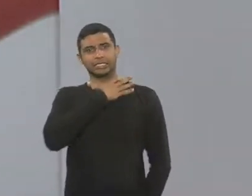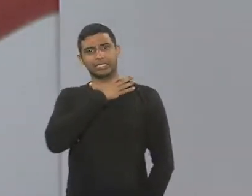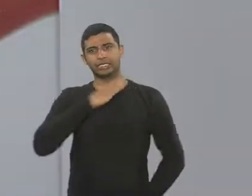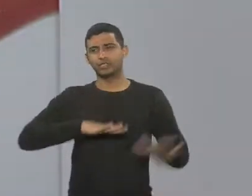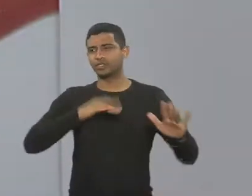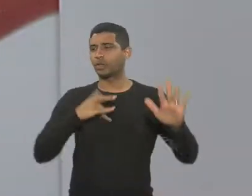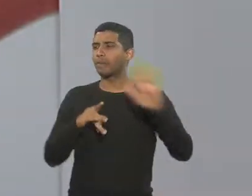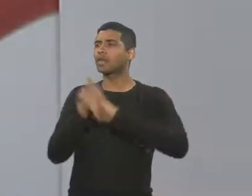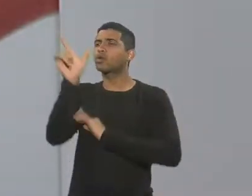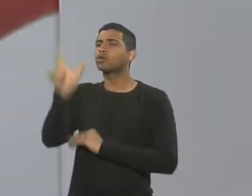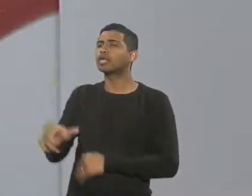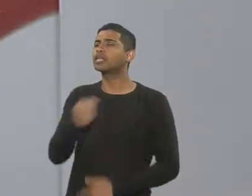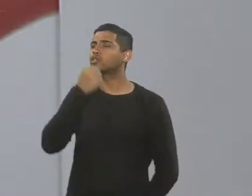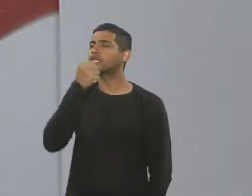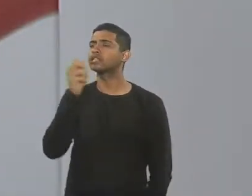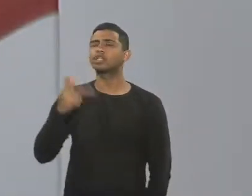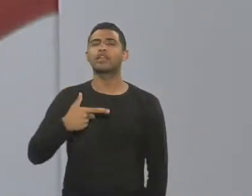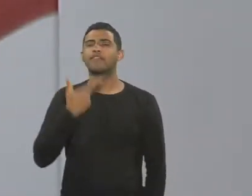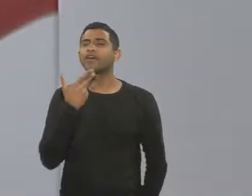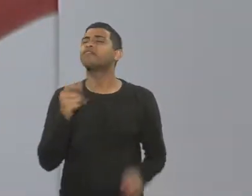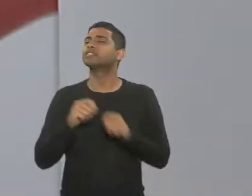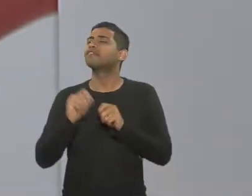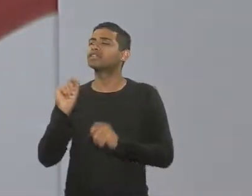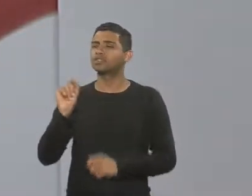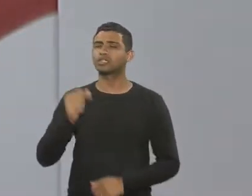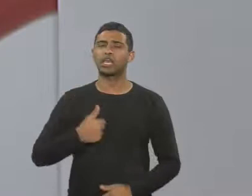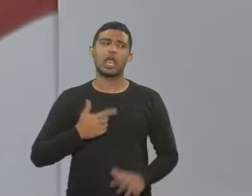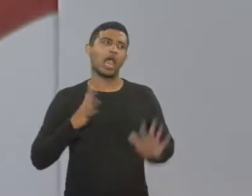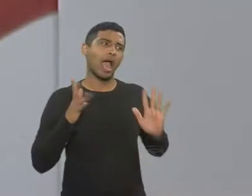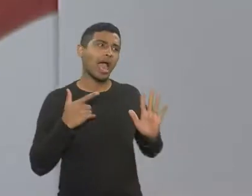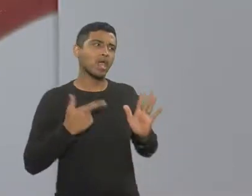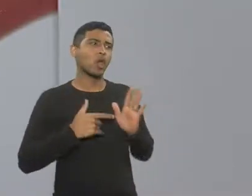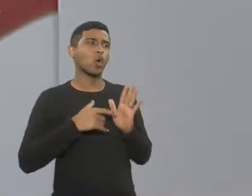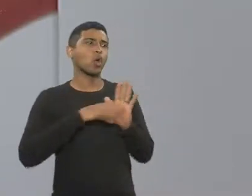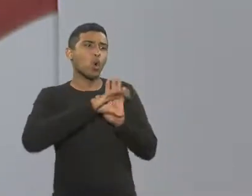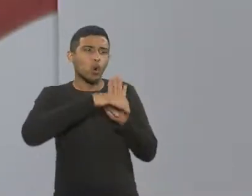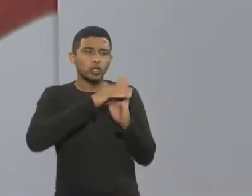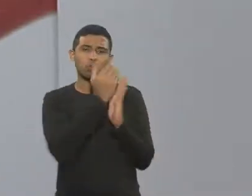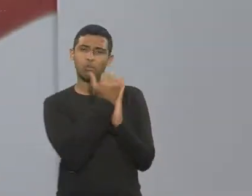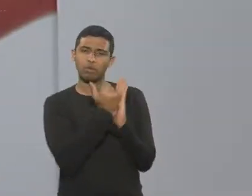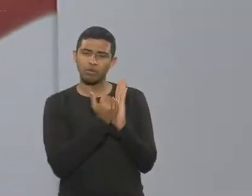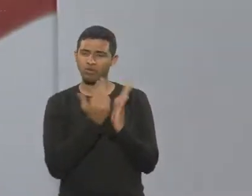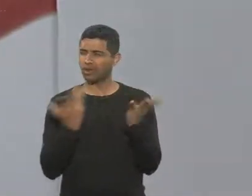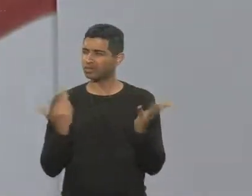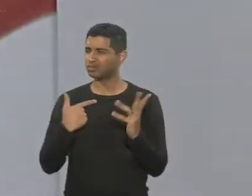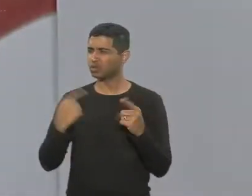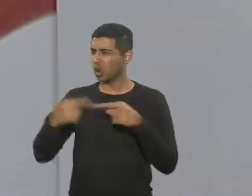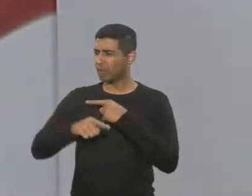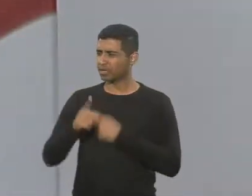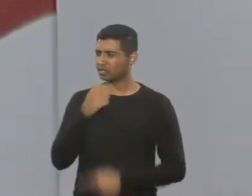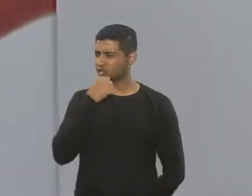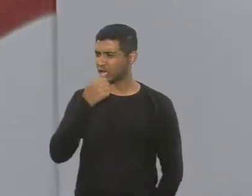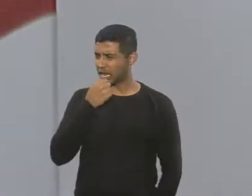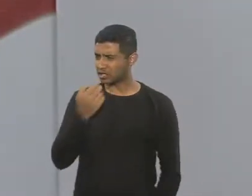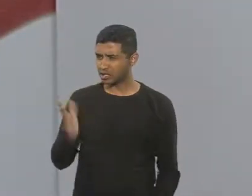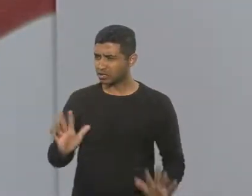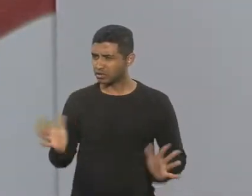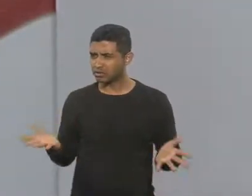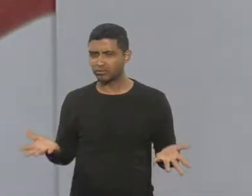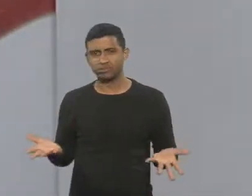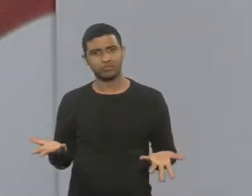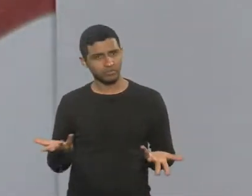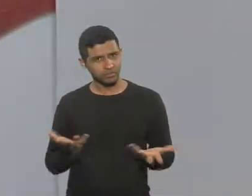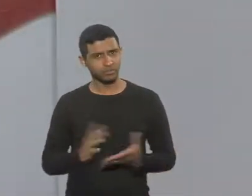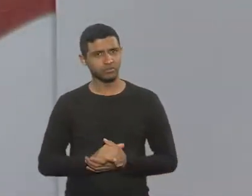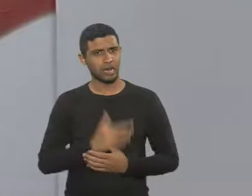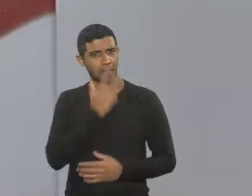eu pergunto para um jornalista, né, o que você faz? Aí ele diz, eu sou produtor de conteúdo. Ué, você não é jornalista, não? Isso já é um sintoma,